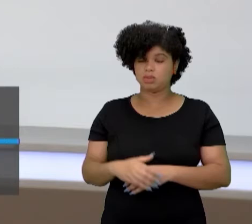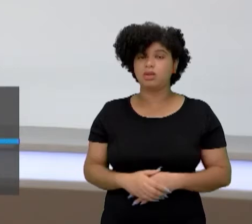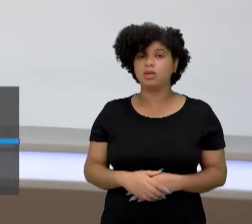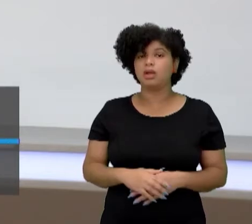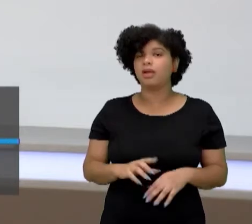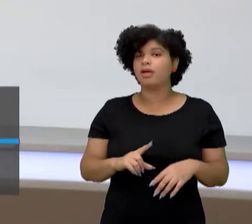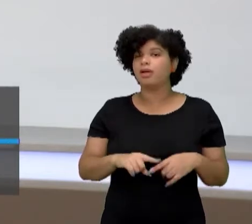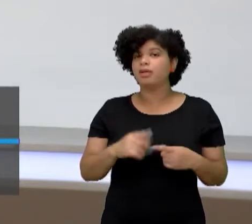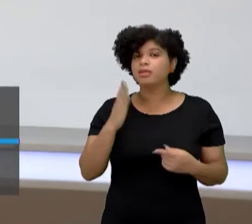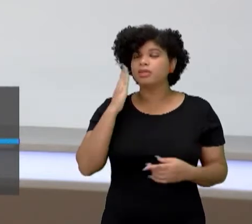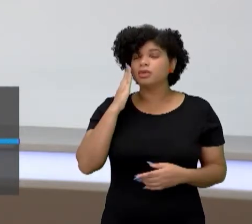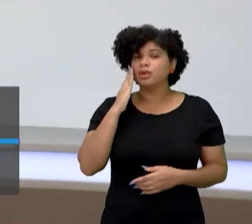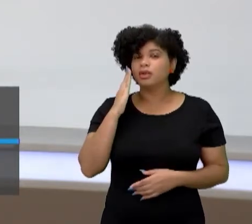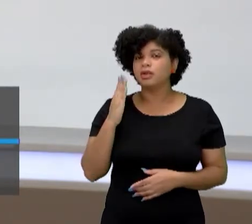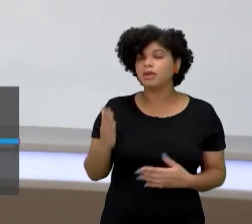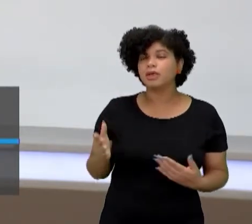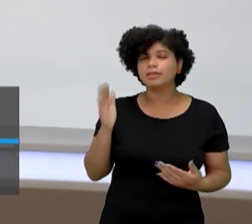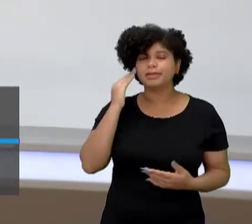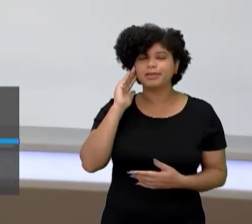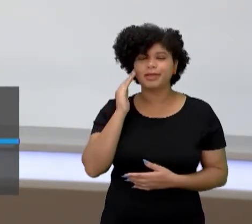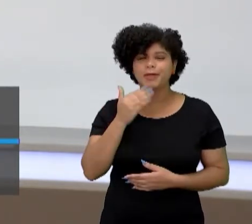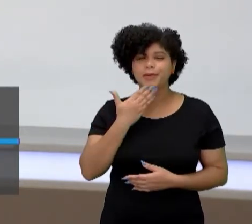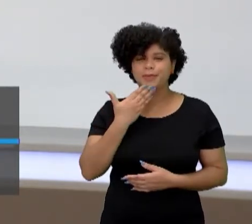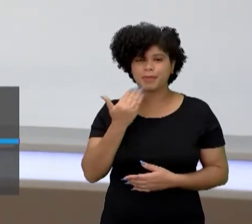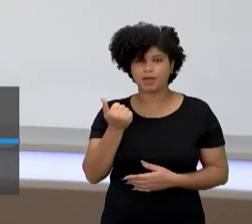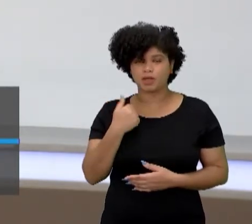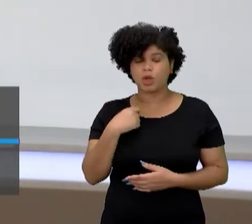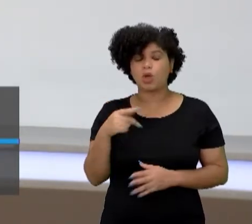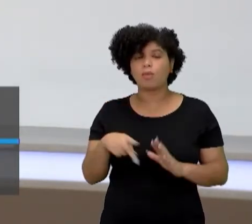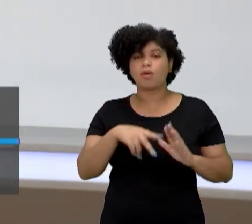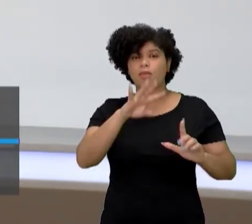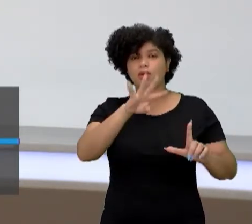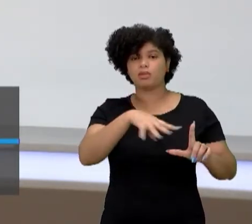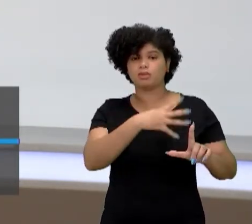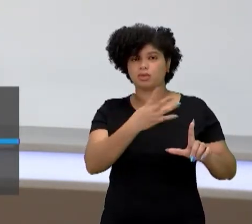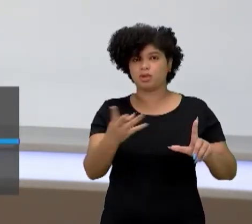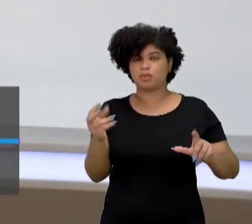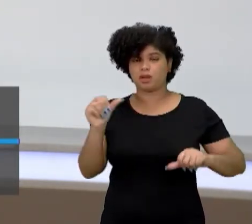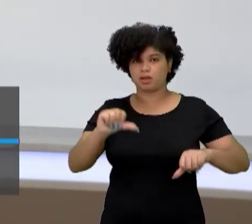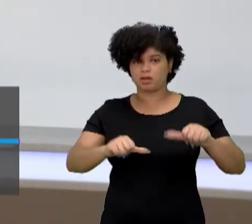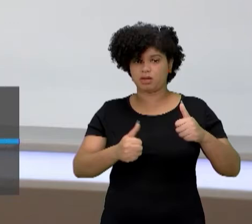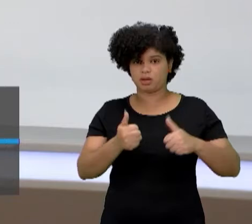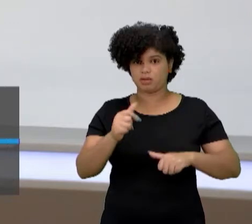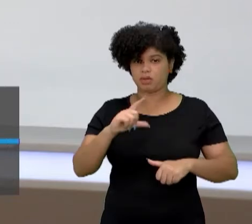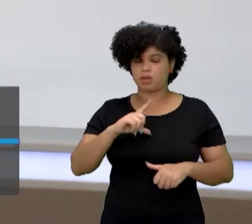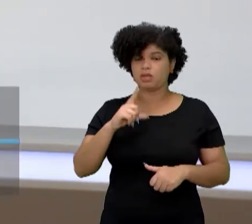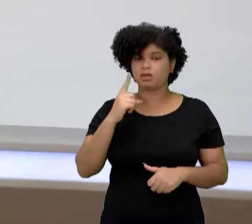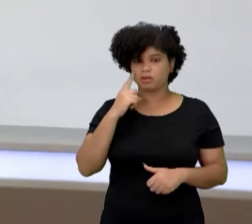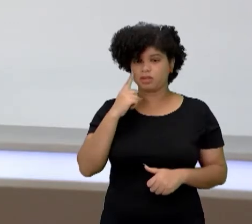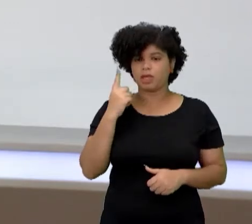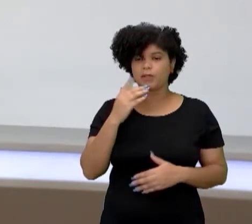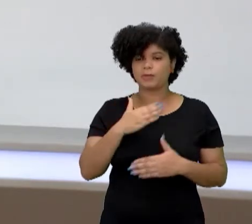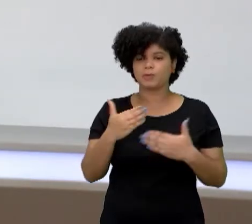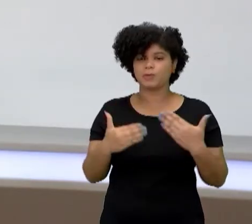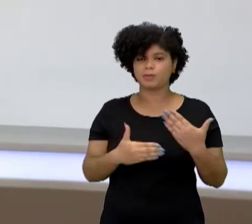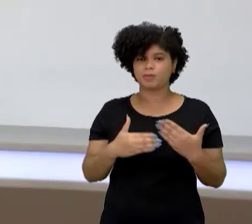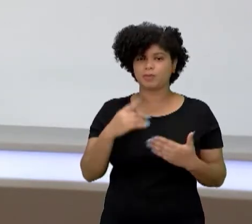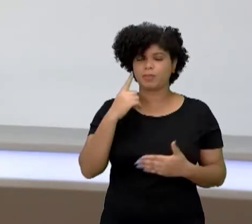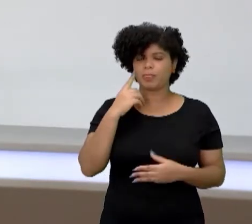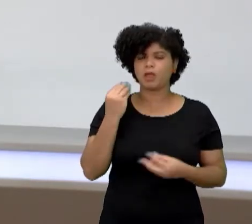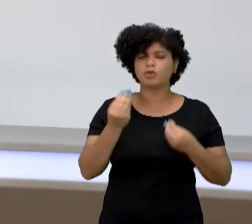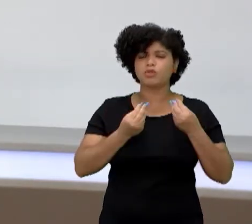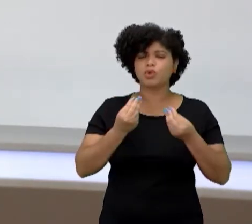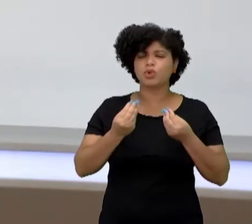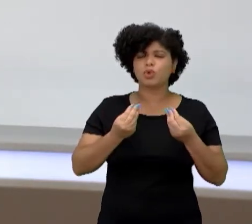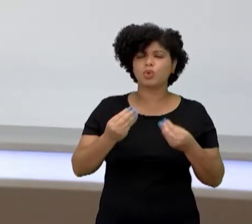quiser saber sobre polaridade olhando a tabela periódica, daí tem aí no slide, a eletronegatividade